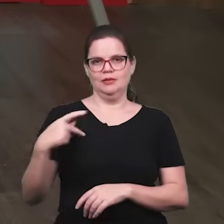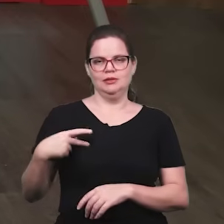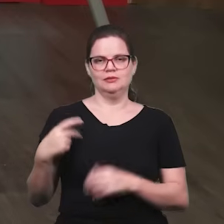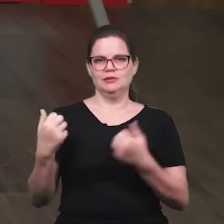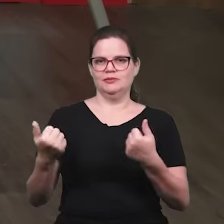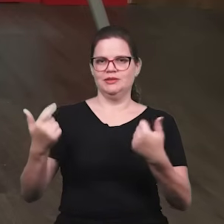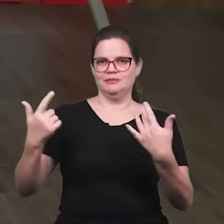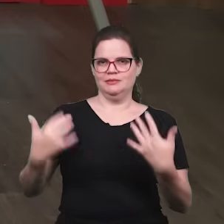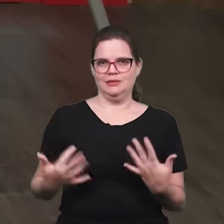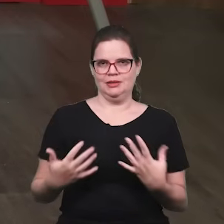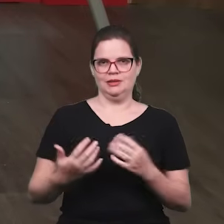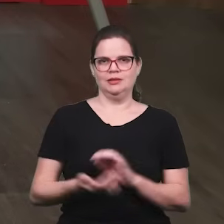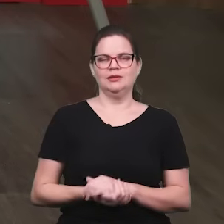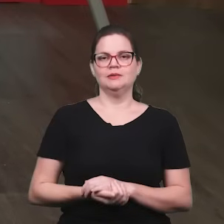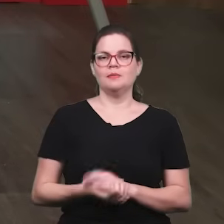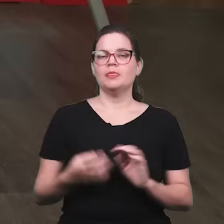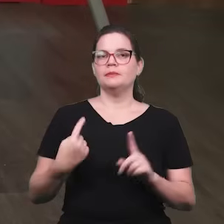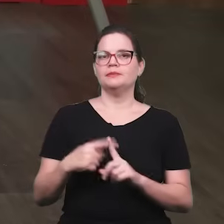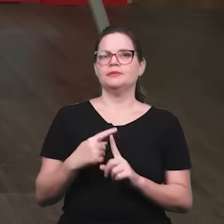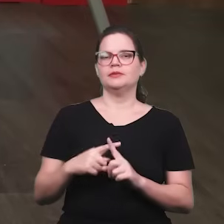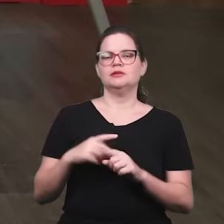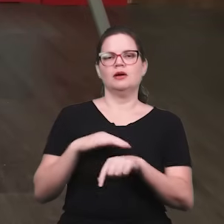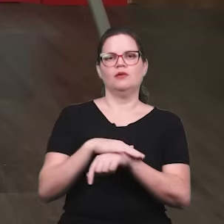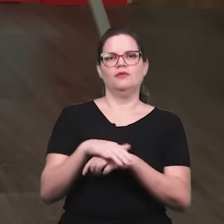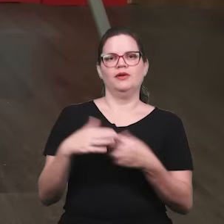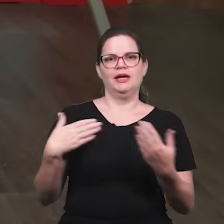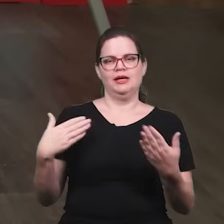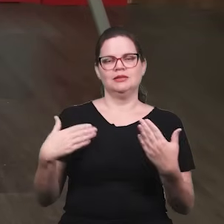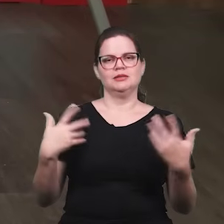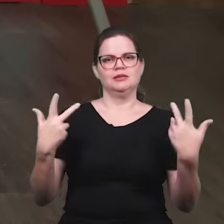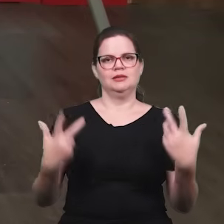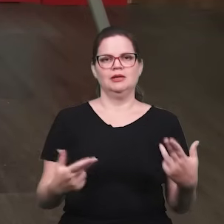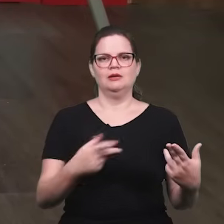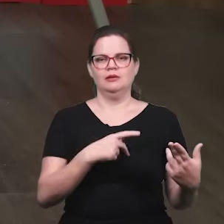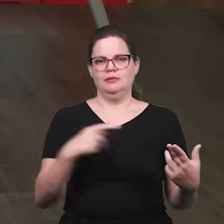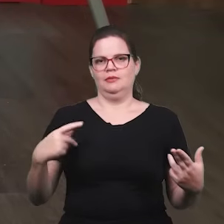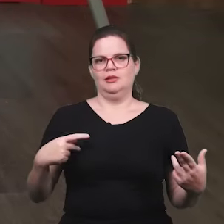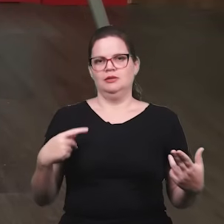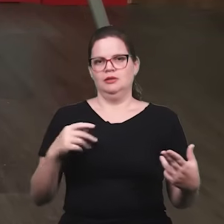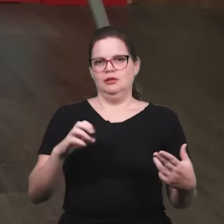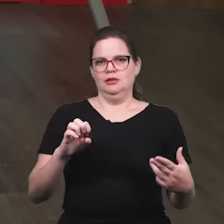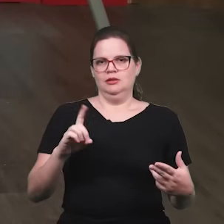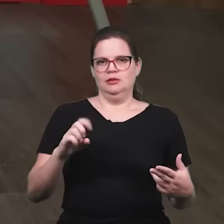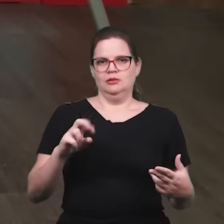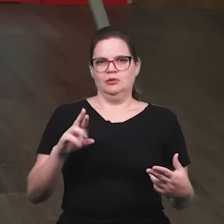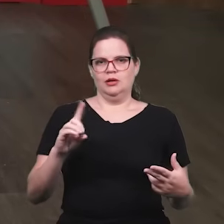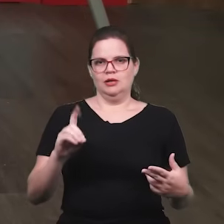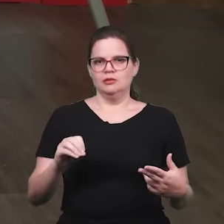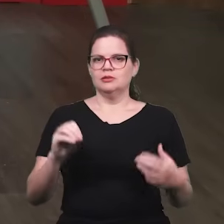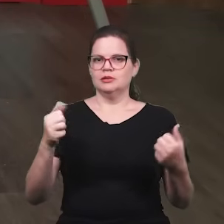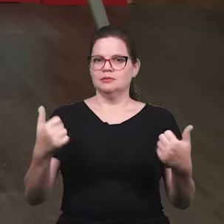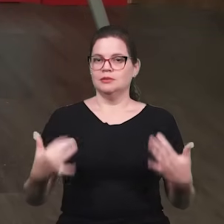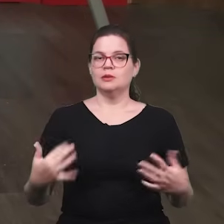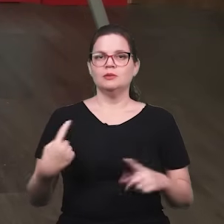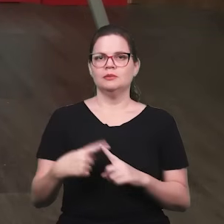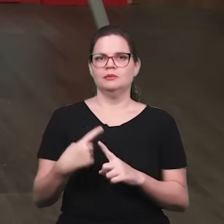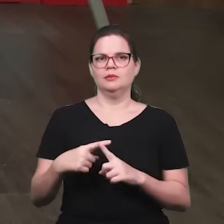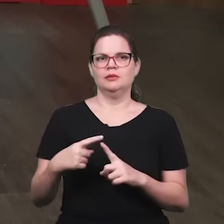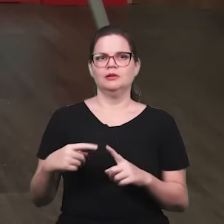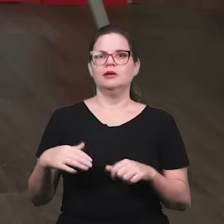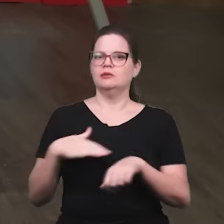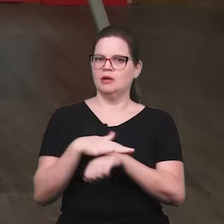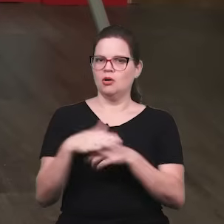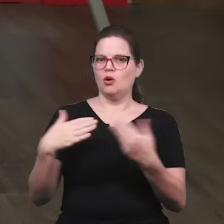Eduardo está falando desse diálogo, como o pastor Eduardo citou, um diálogo em